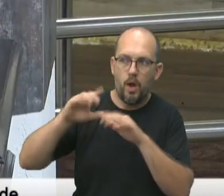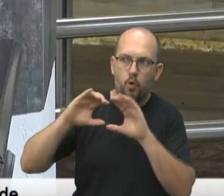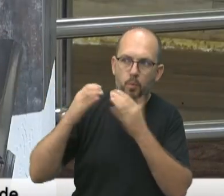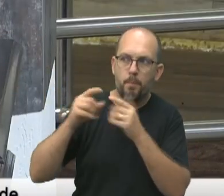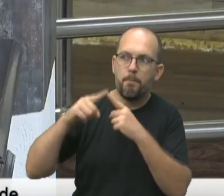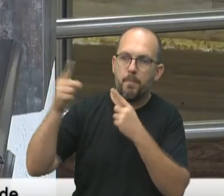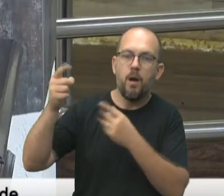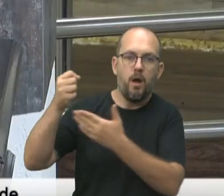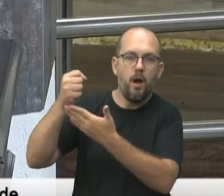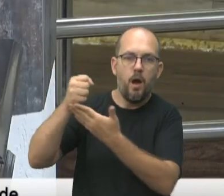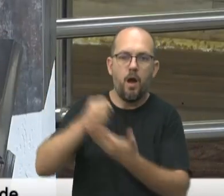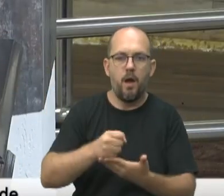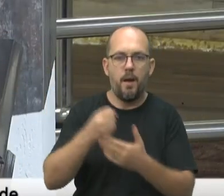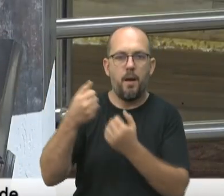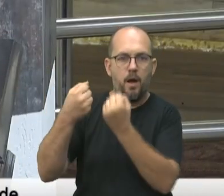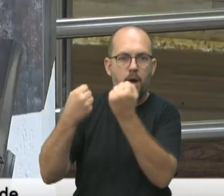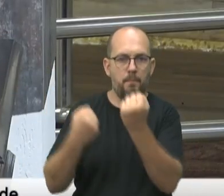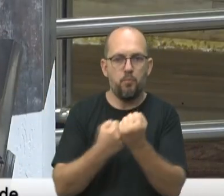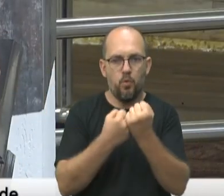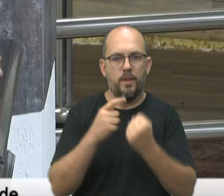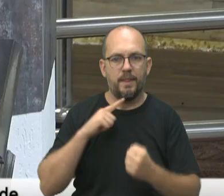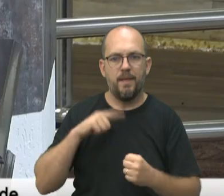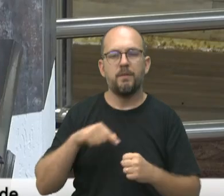causa. E em